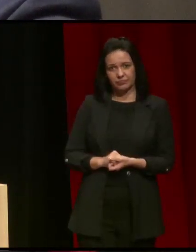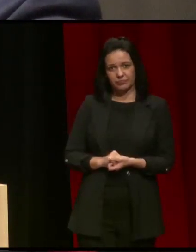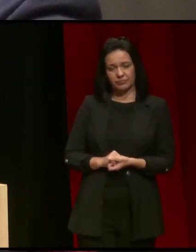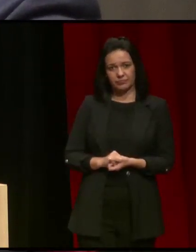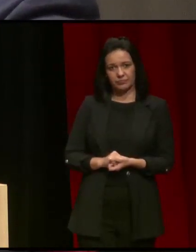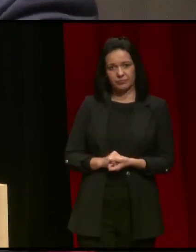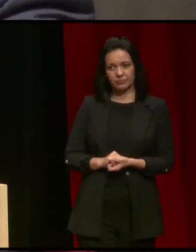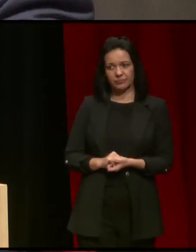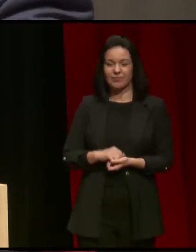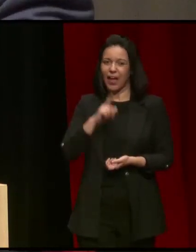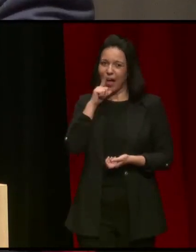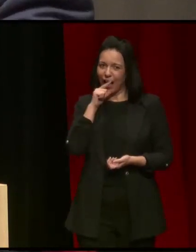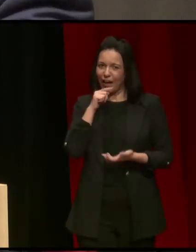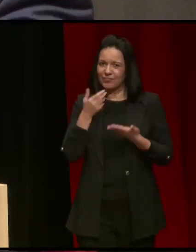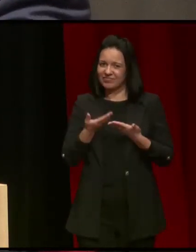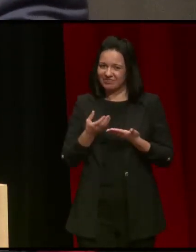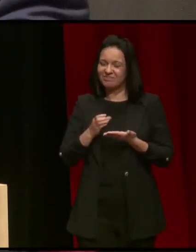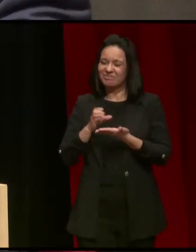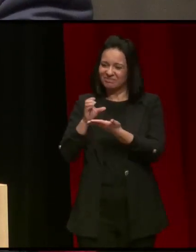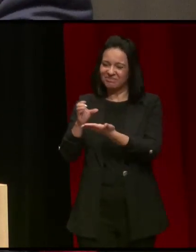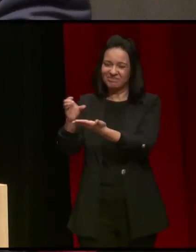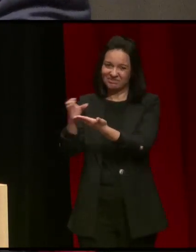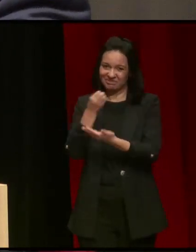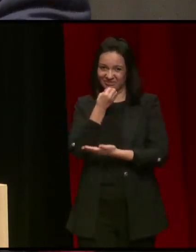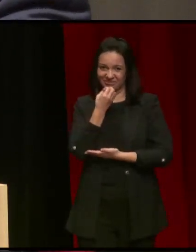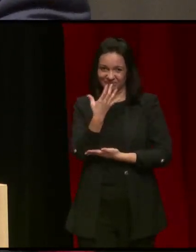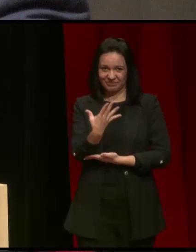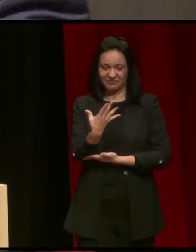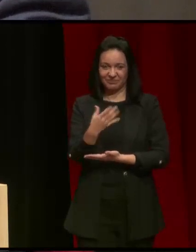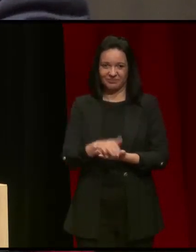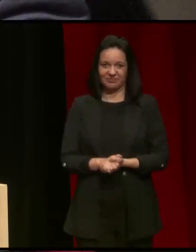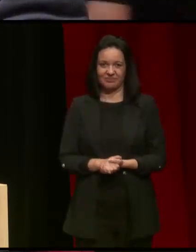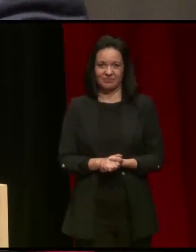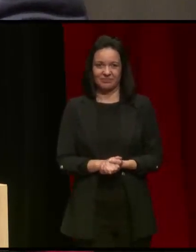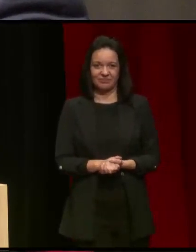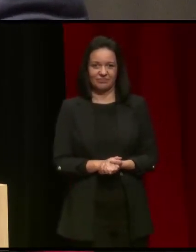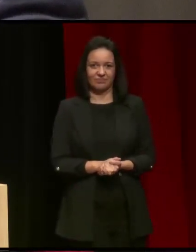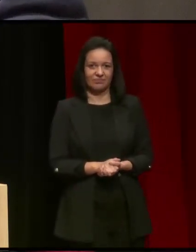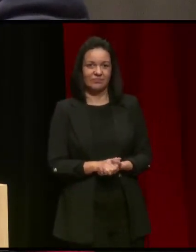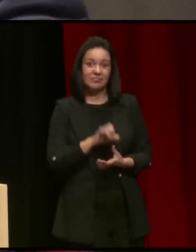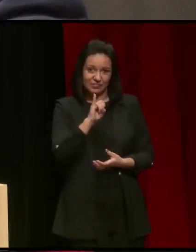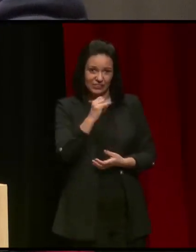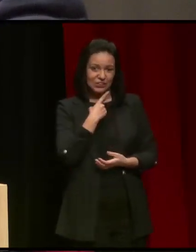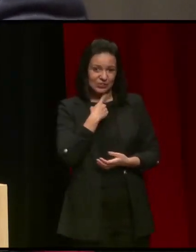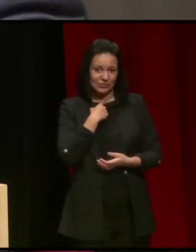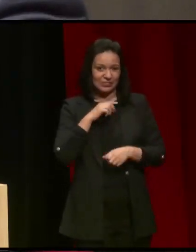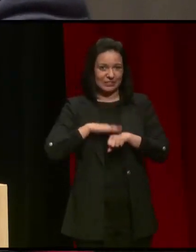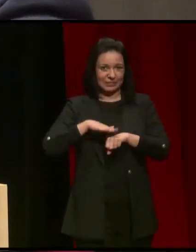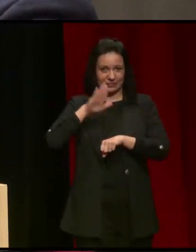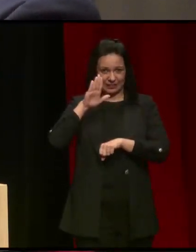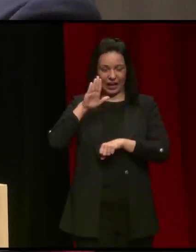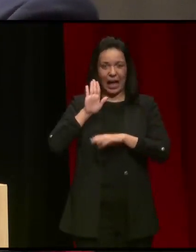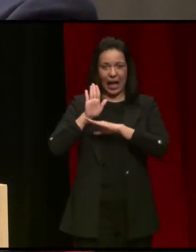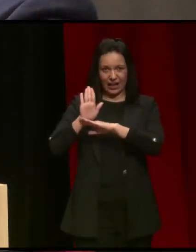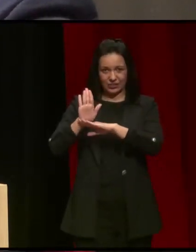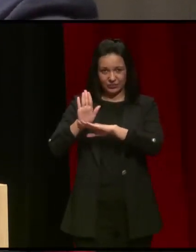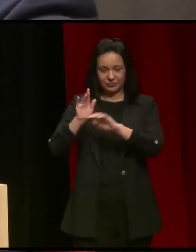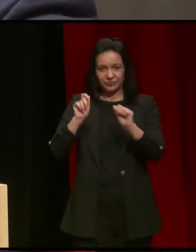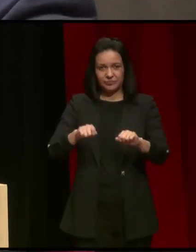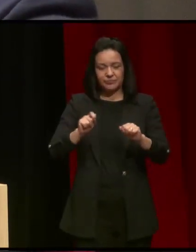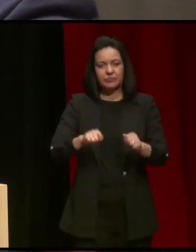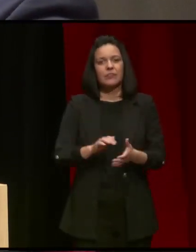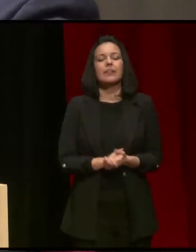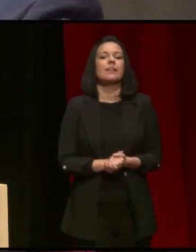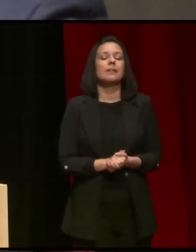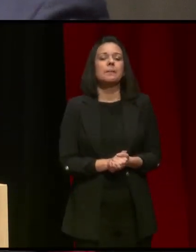Boa, aguinha para os nossos convidados, sempre muito bom. E quem quiser, é só levantar a mão que a gente ajuda a servir. Boa,